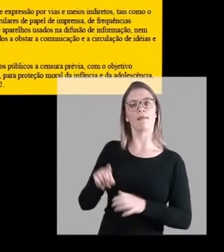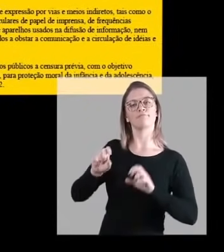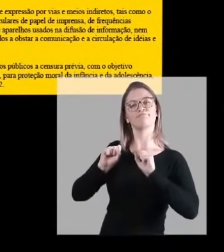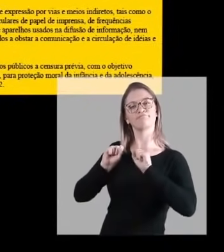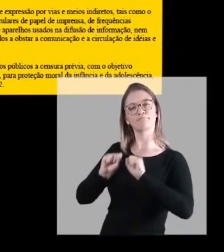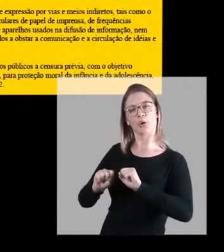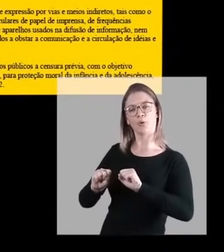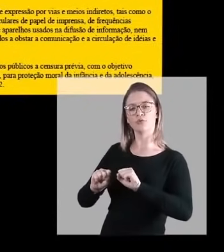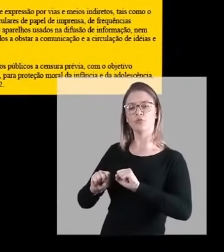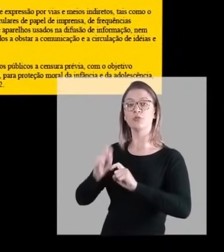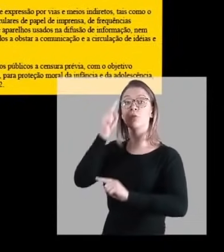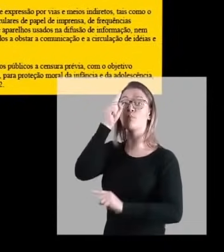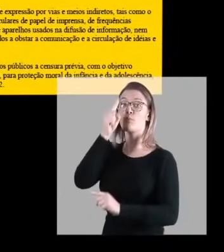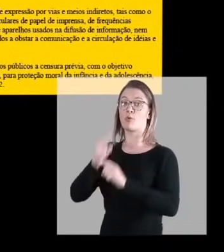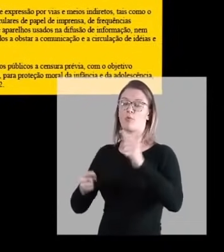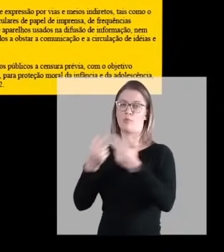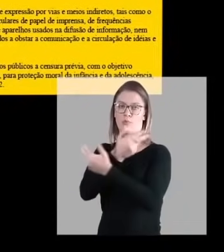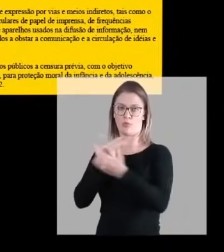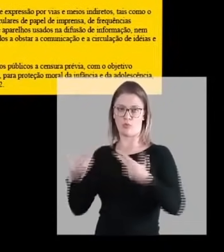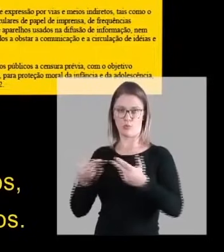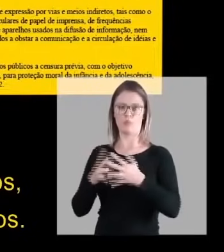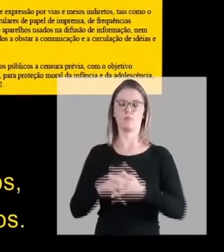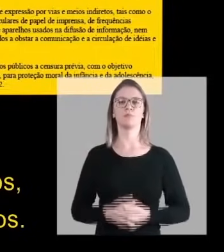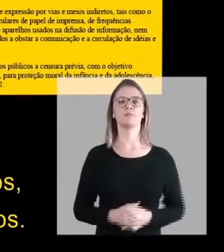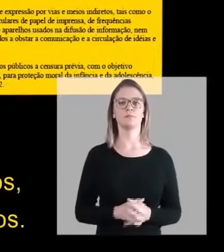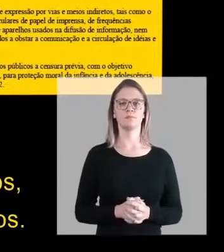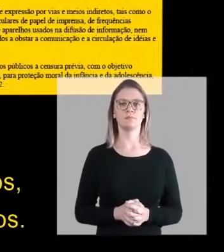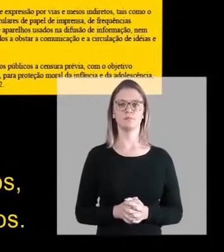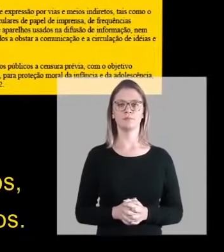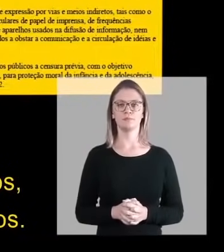permitido censurar determinados